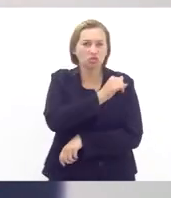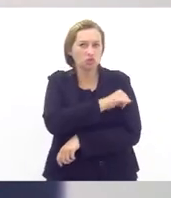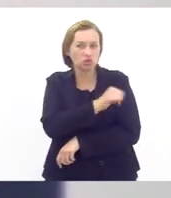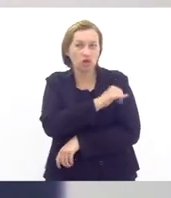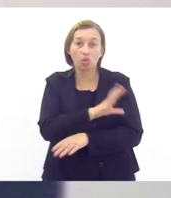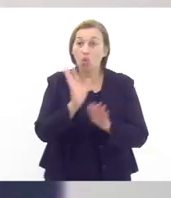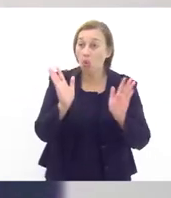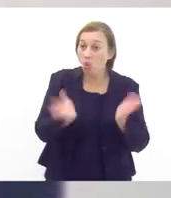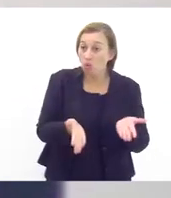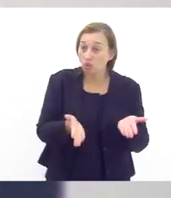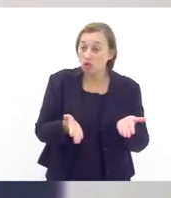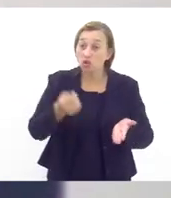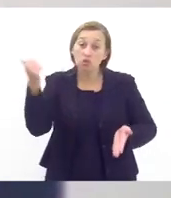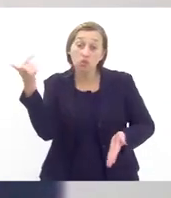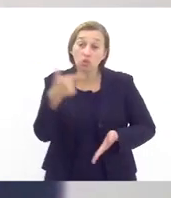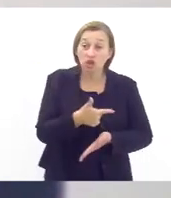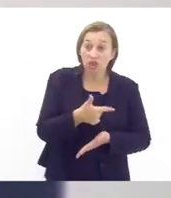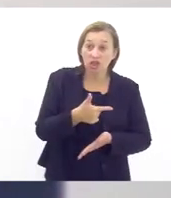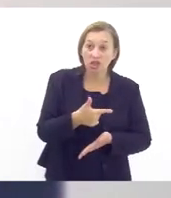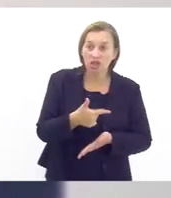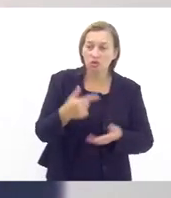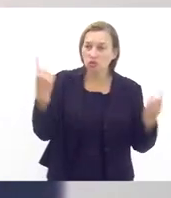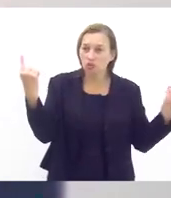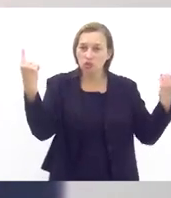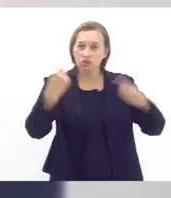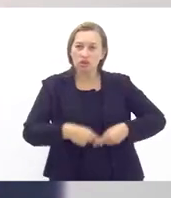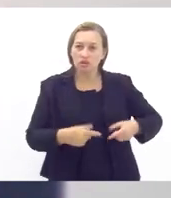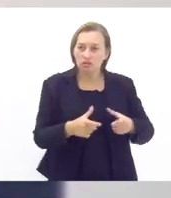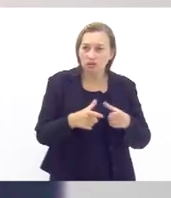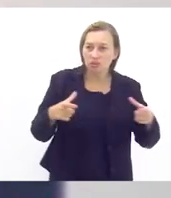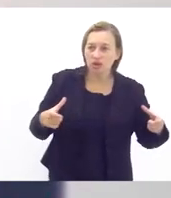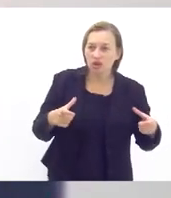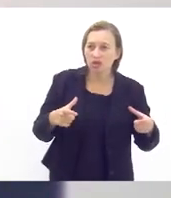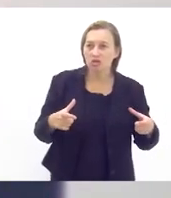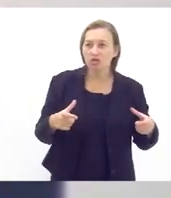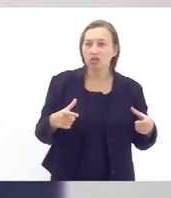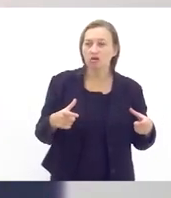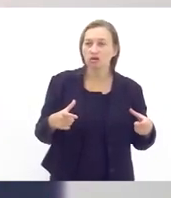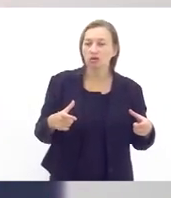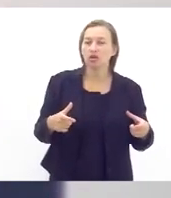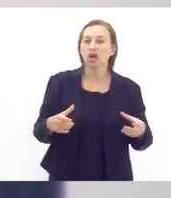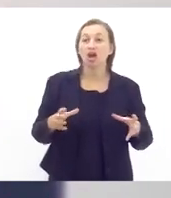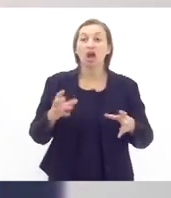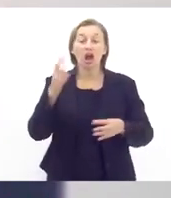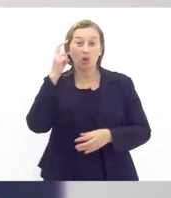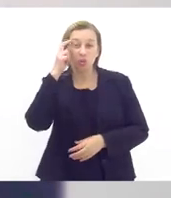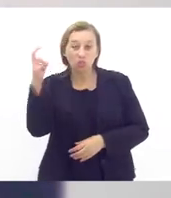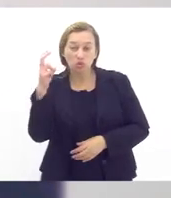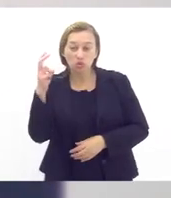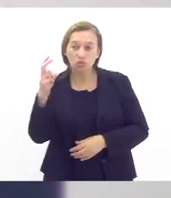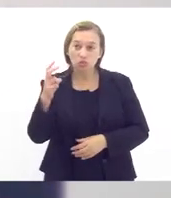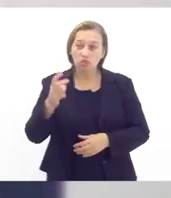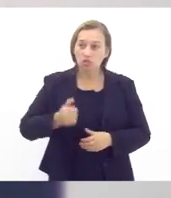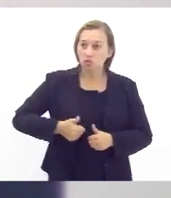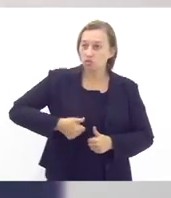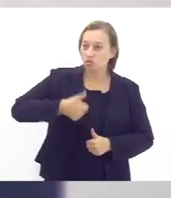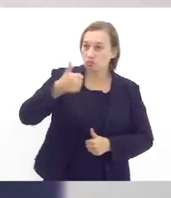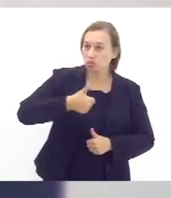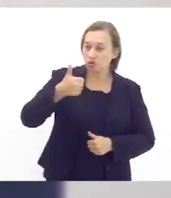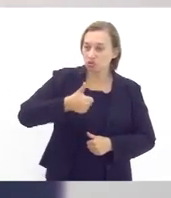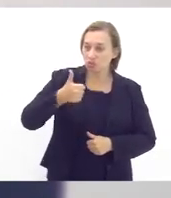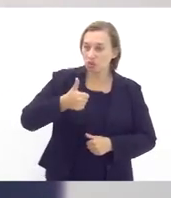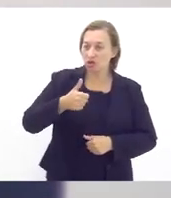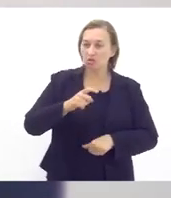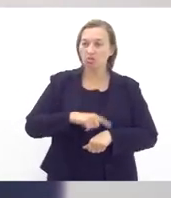hoje do que um desafio maior do que colocar a cultura na primeira prateleira